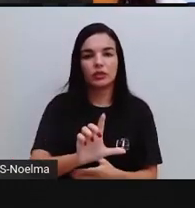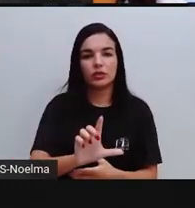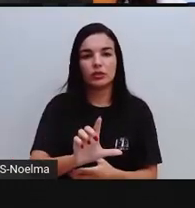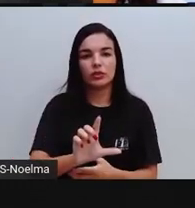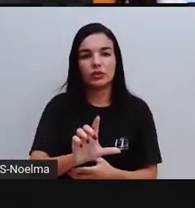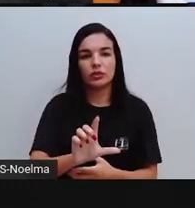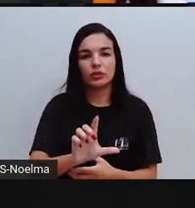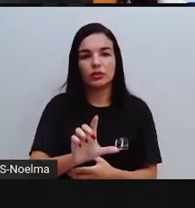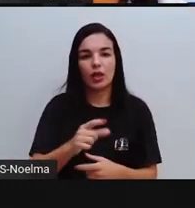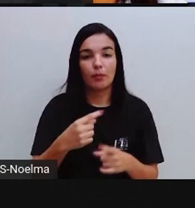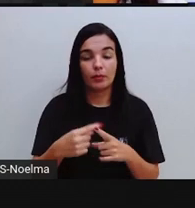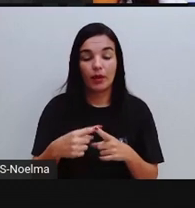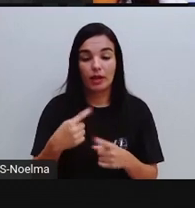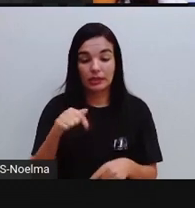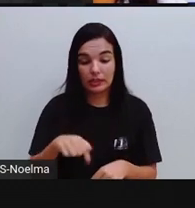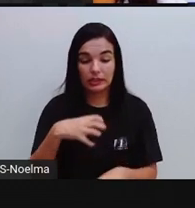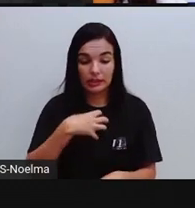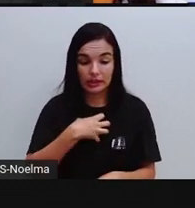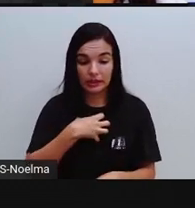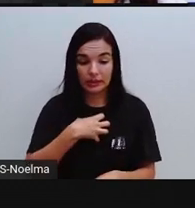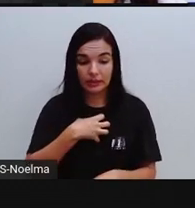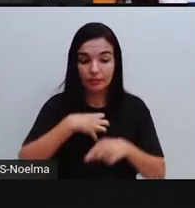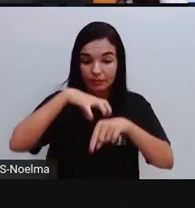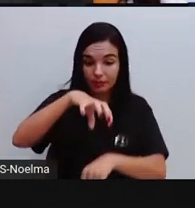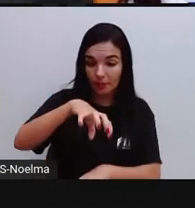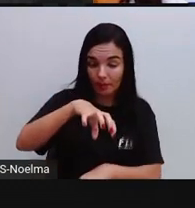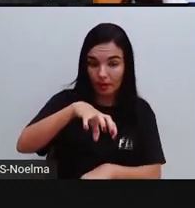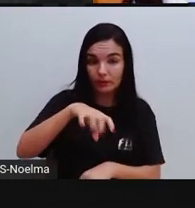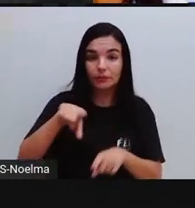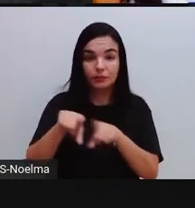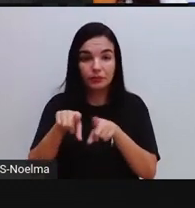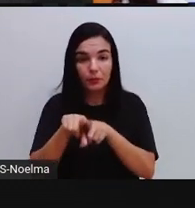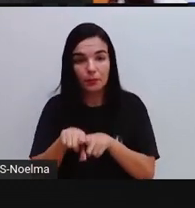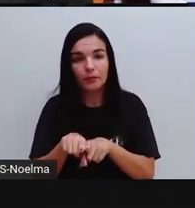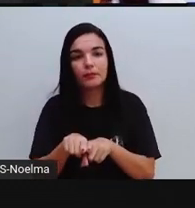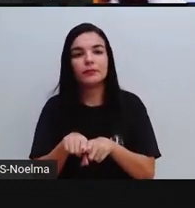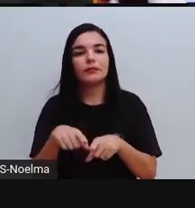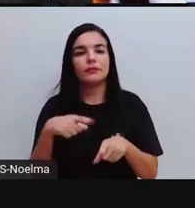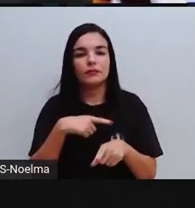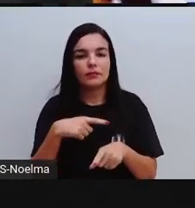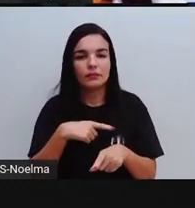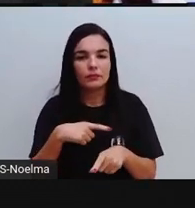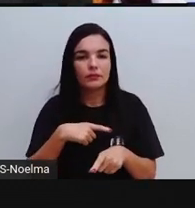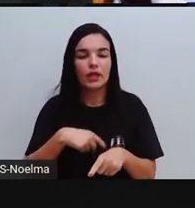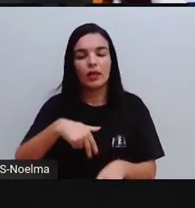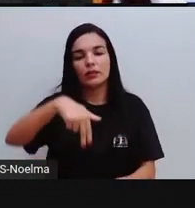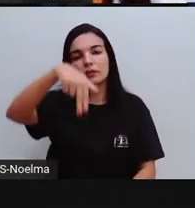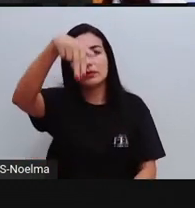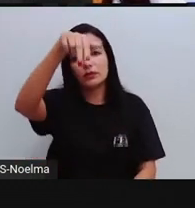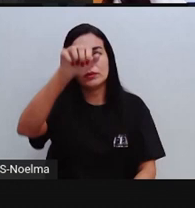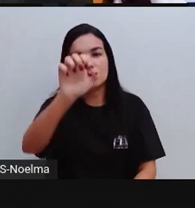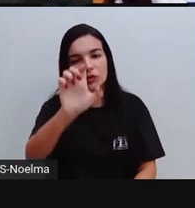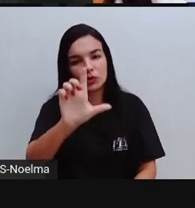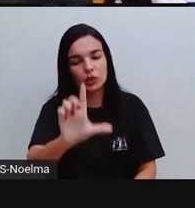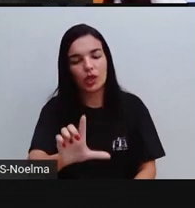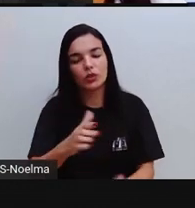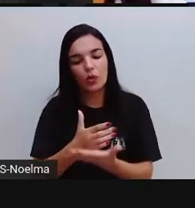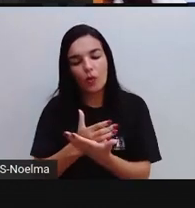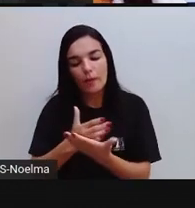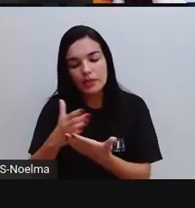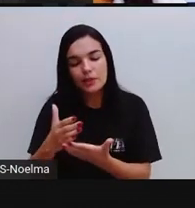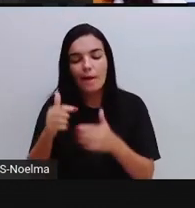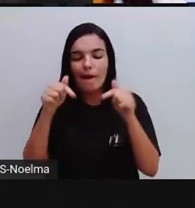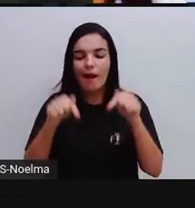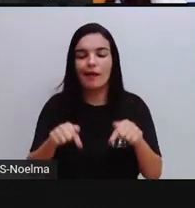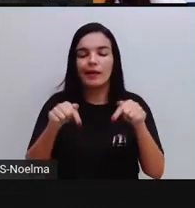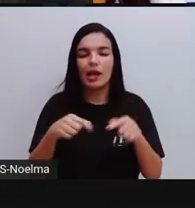por Salvador, né, que é a capital da Bahia, está aí no Nordeste. Salvador era a capital do Brasil naquele período.